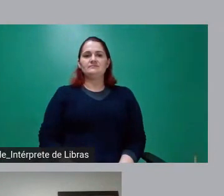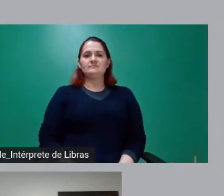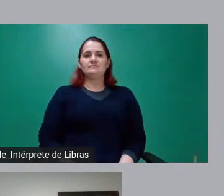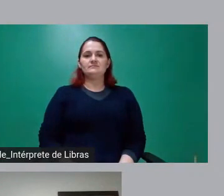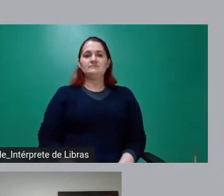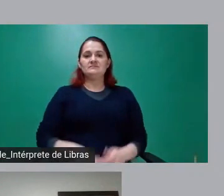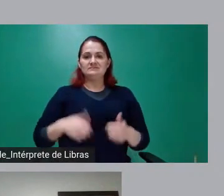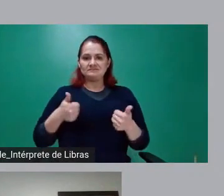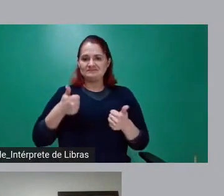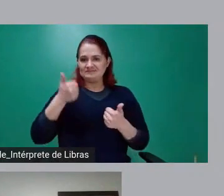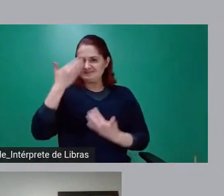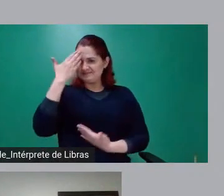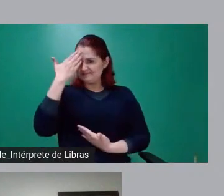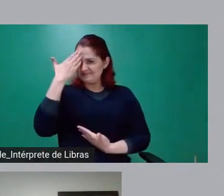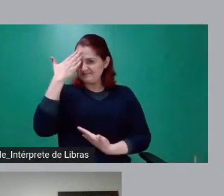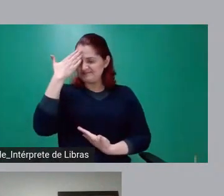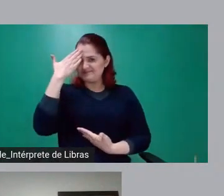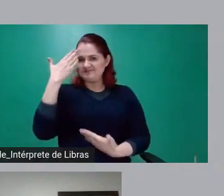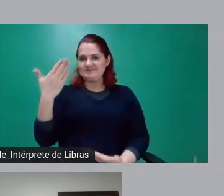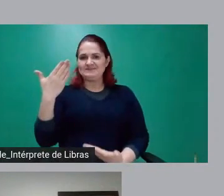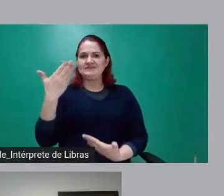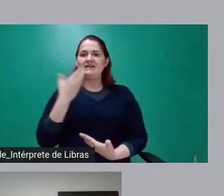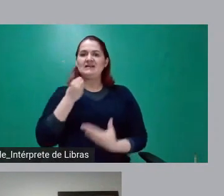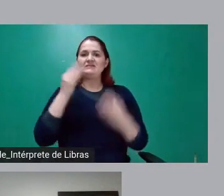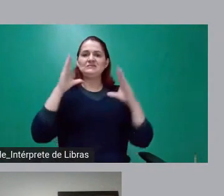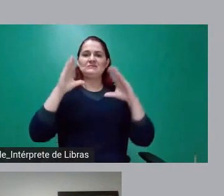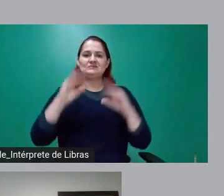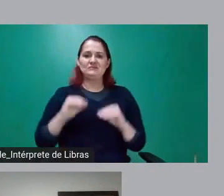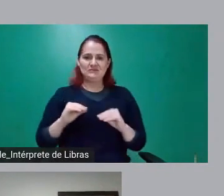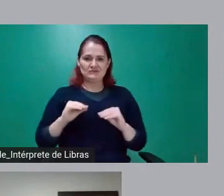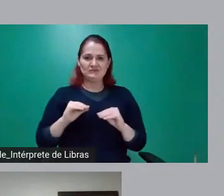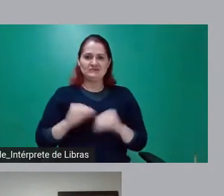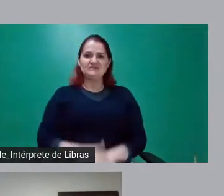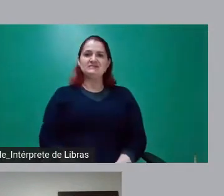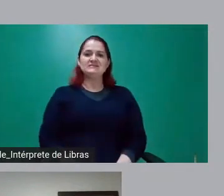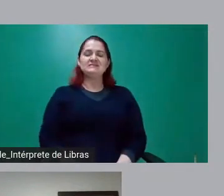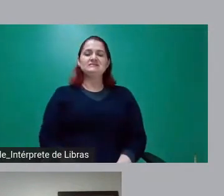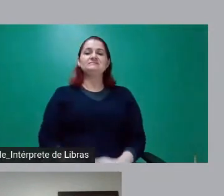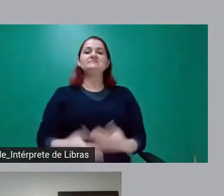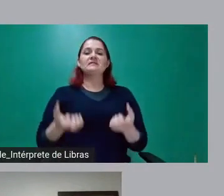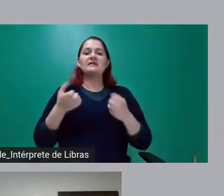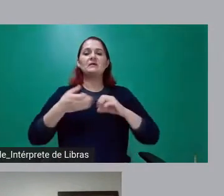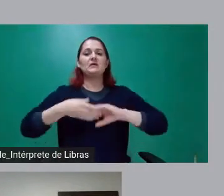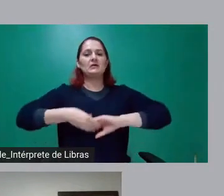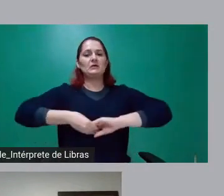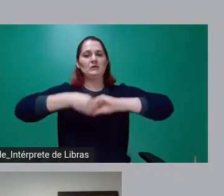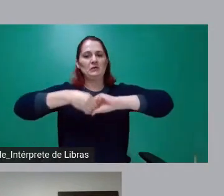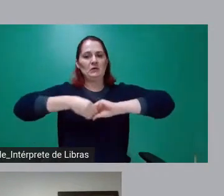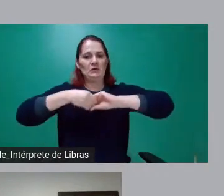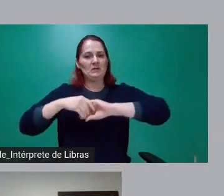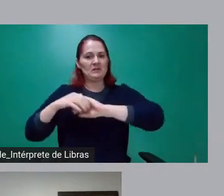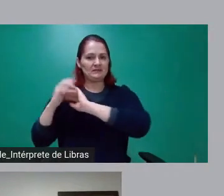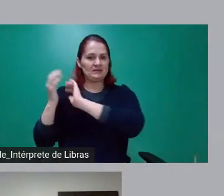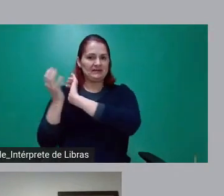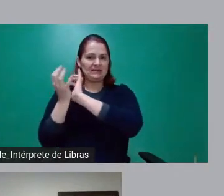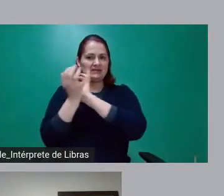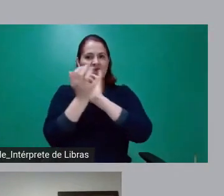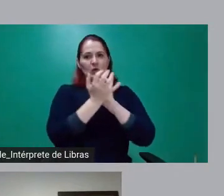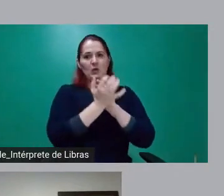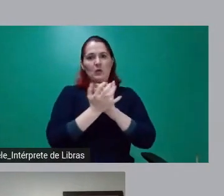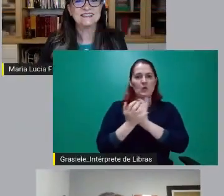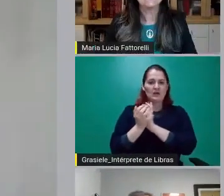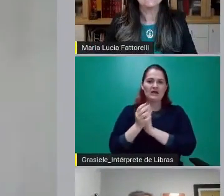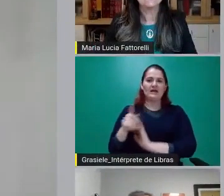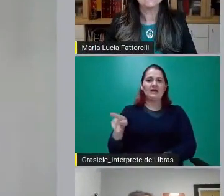Muito obrigado. Boa noite. Eu quero cumprimentar os meus colegas de mesa, o